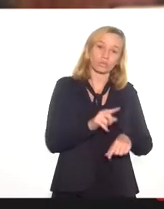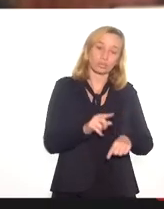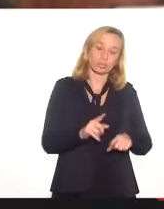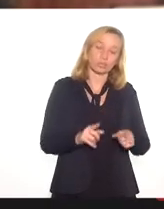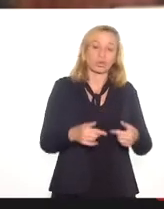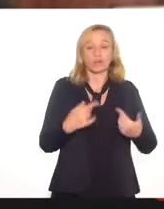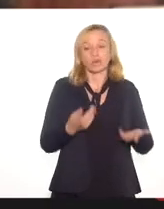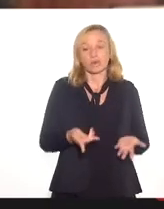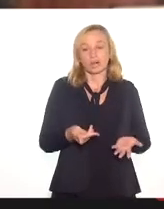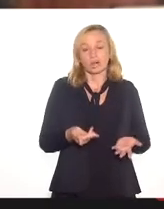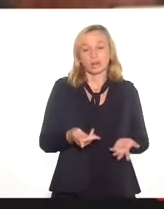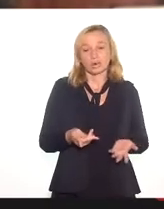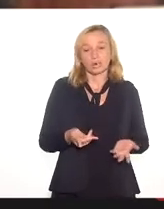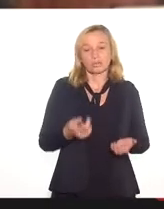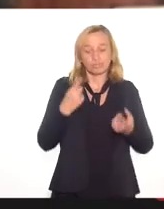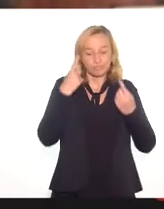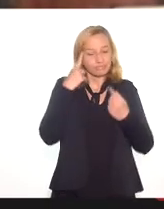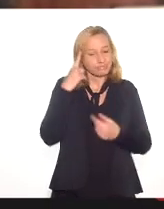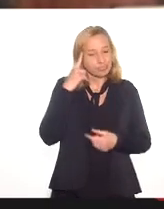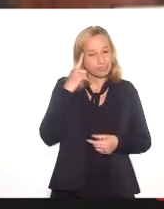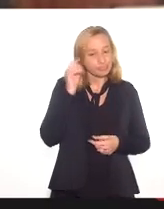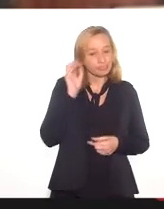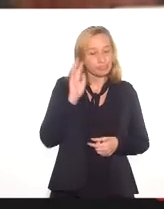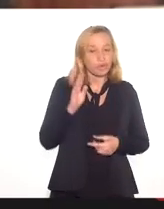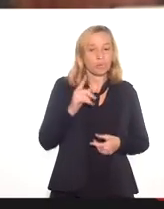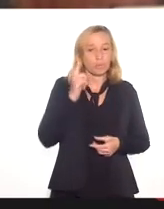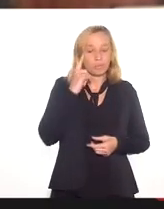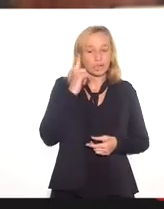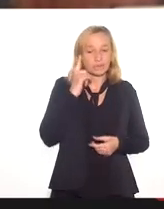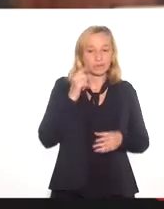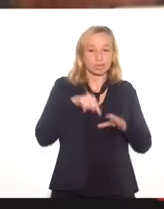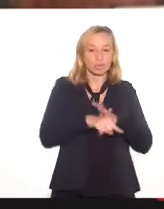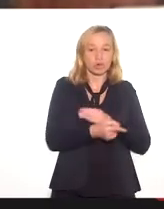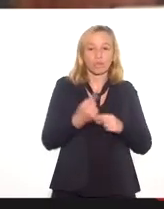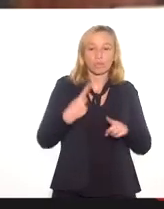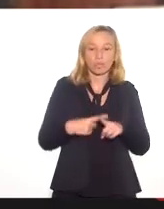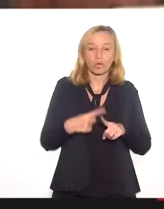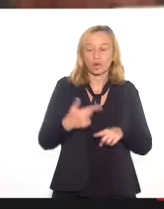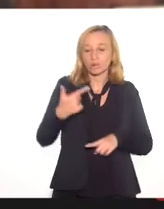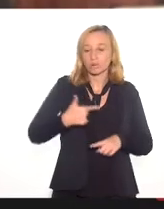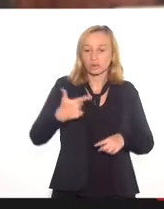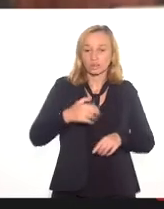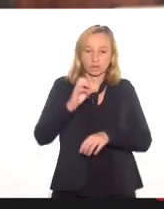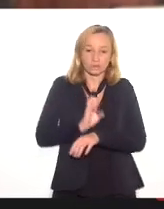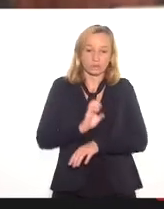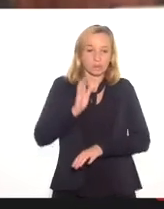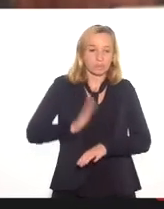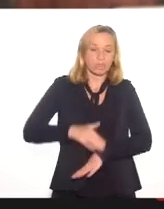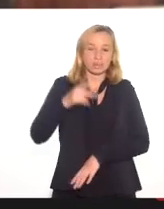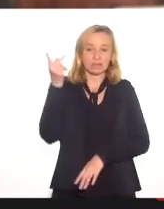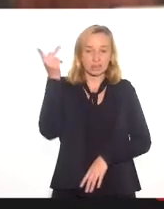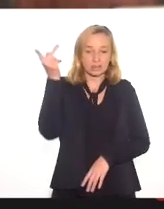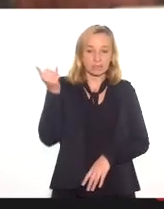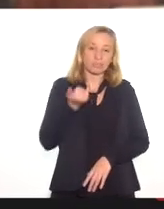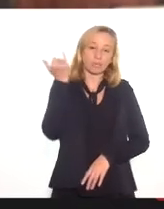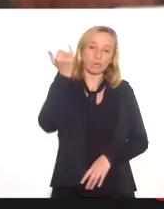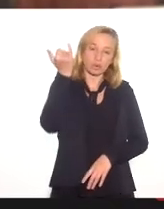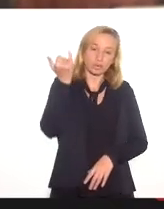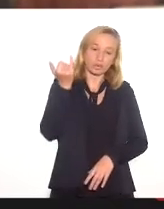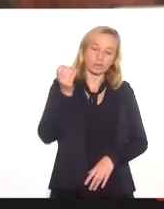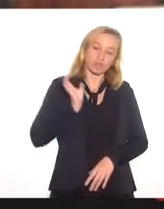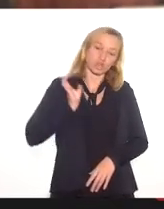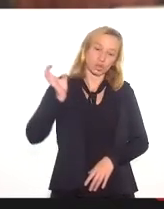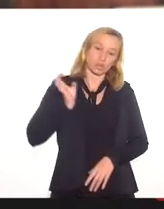requer uma reflexão muito profunda sobre por que o segundo estado mais importante, mais